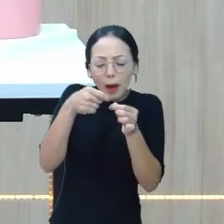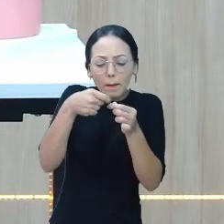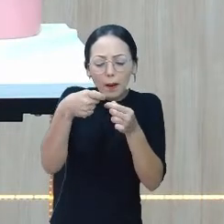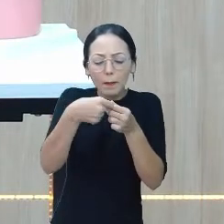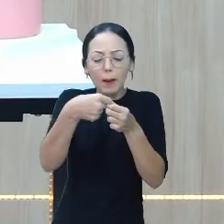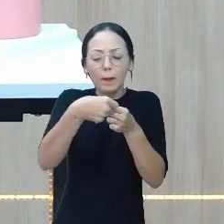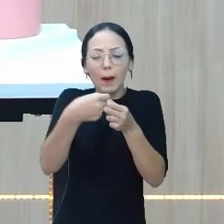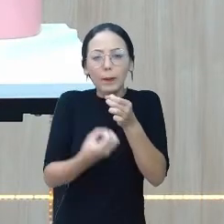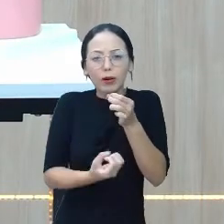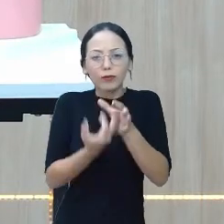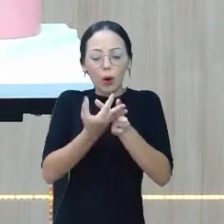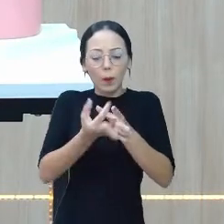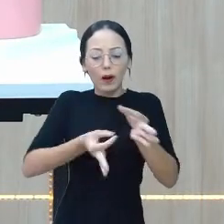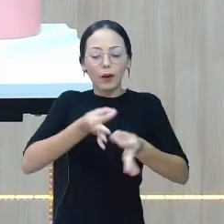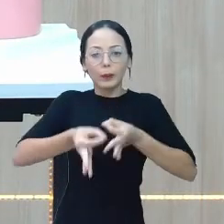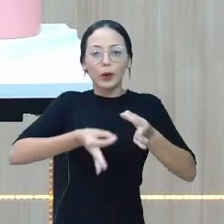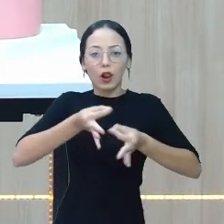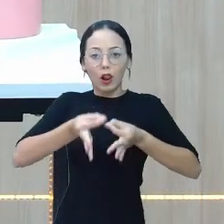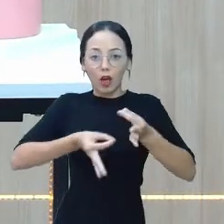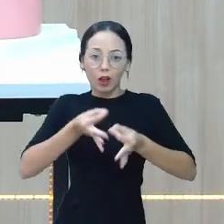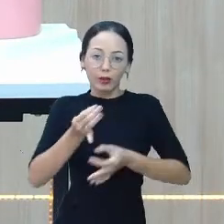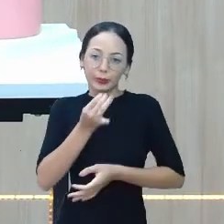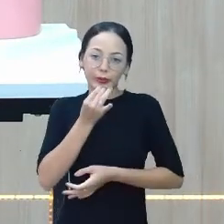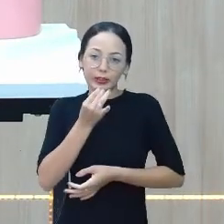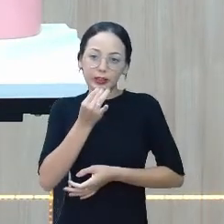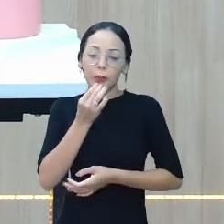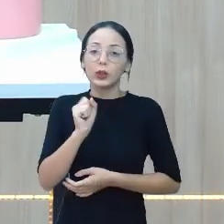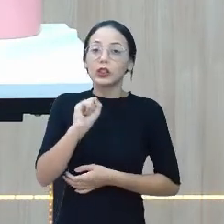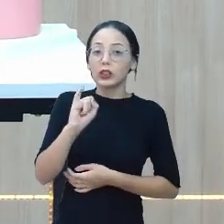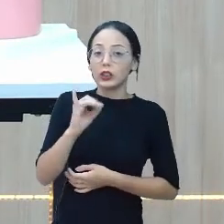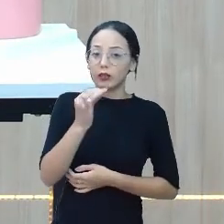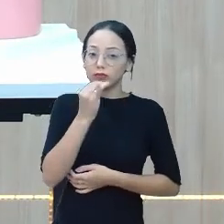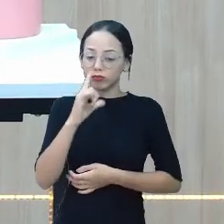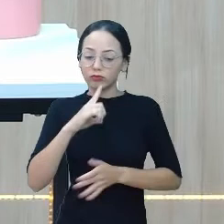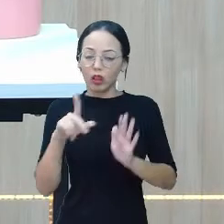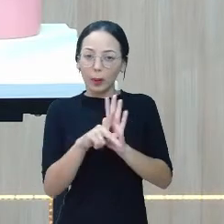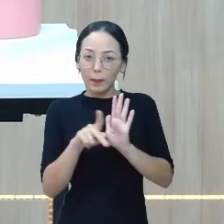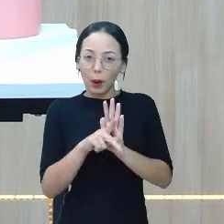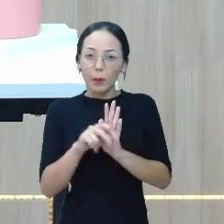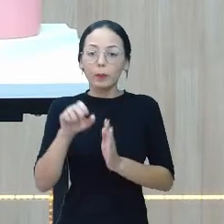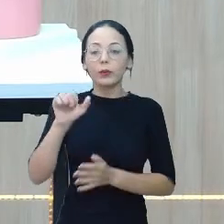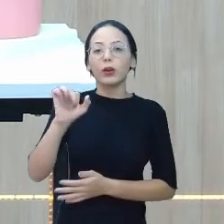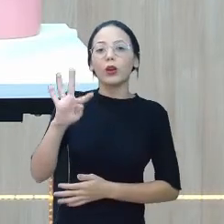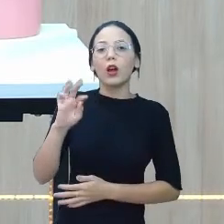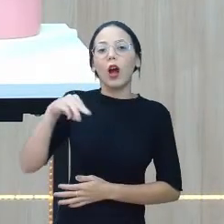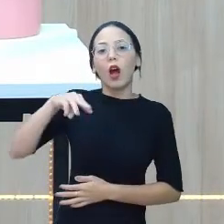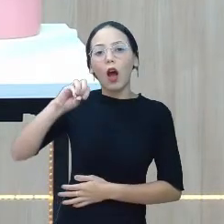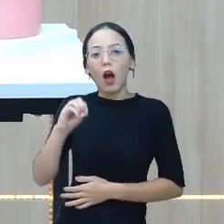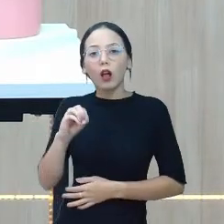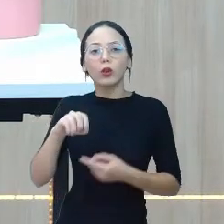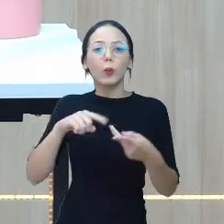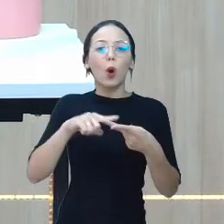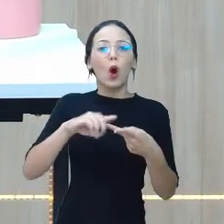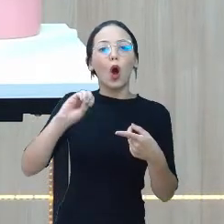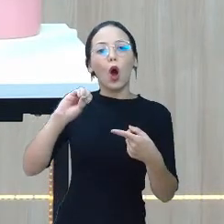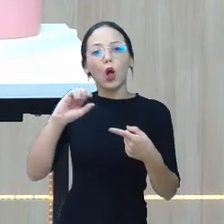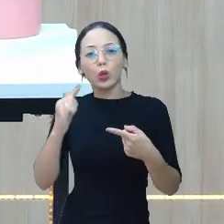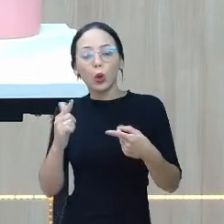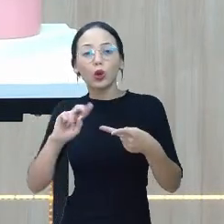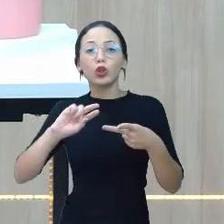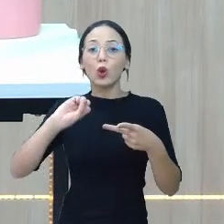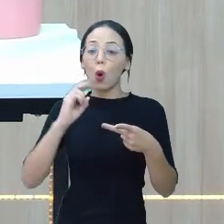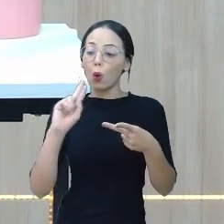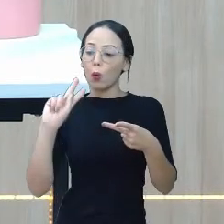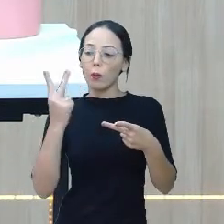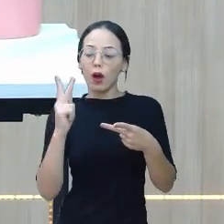É isso? Eles vão formar aí a molécula. Exemplo, se ali eu tenho um átomo de hidrogênio ou de oxigênio, se